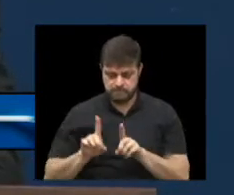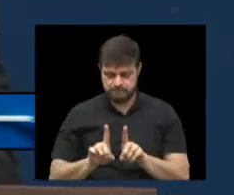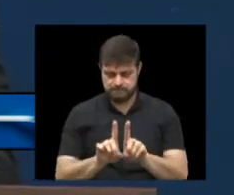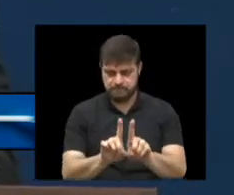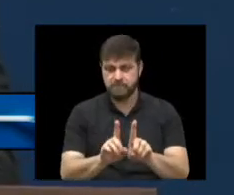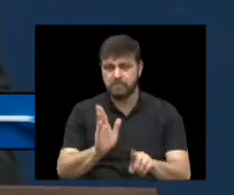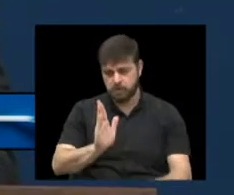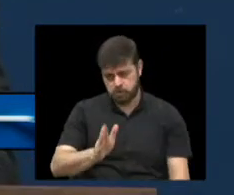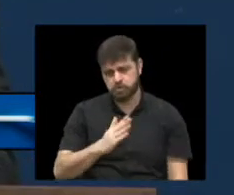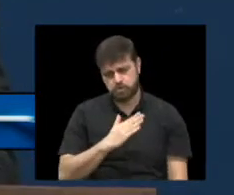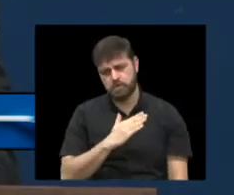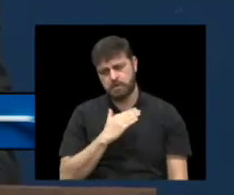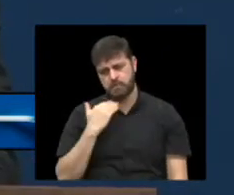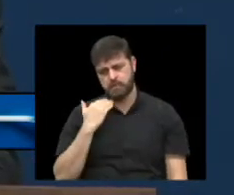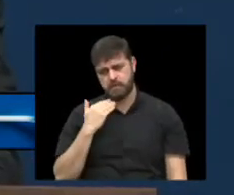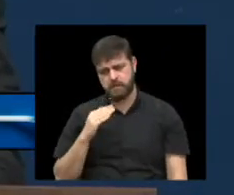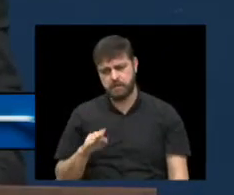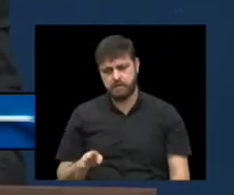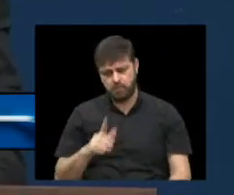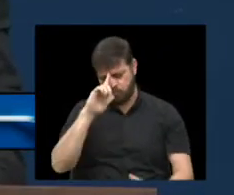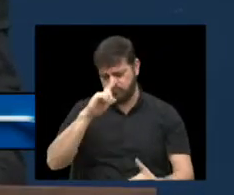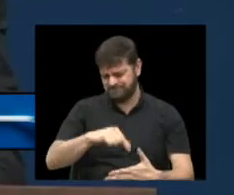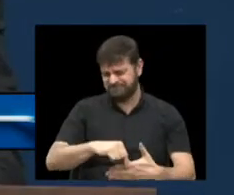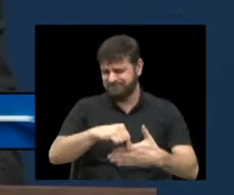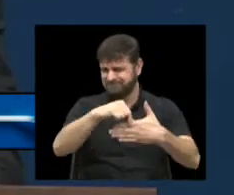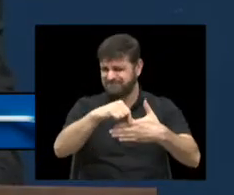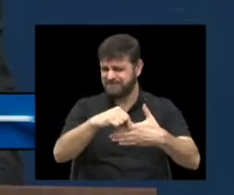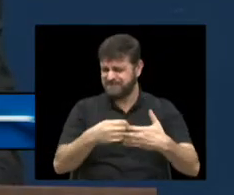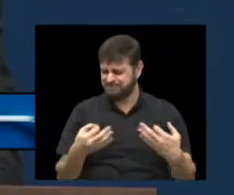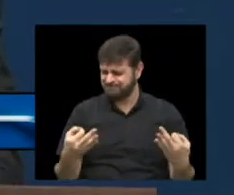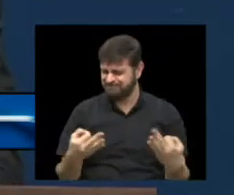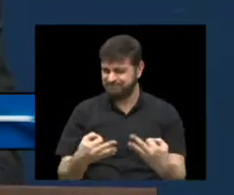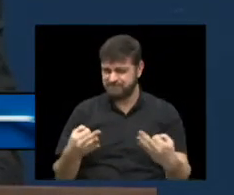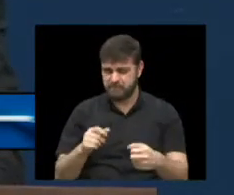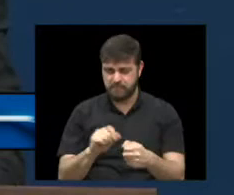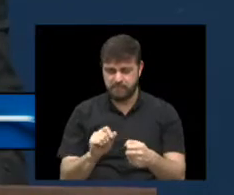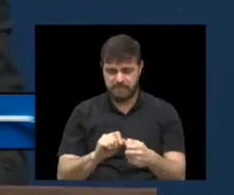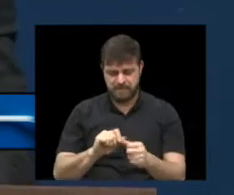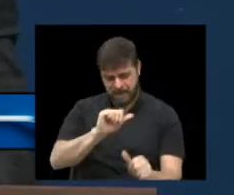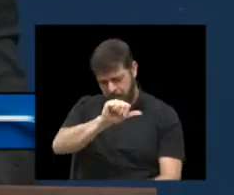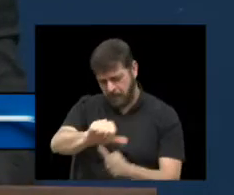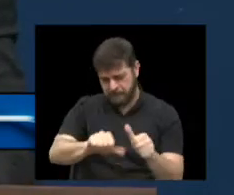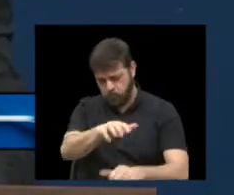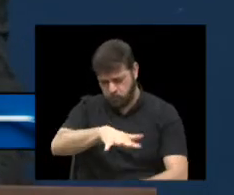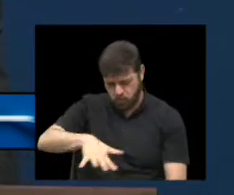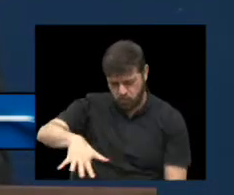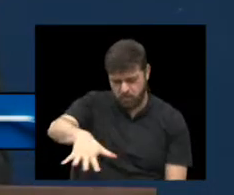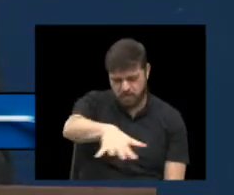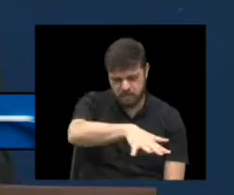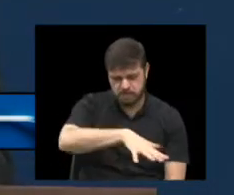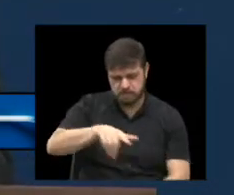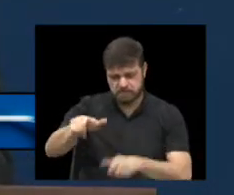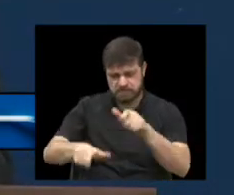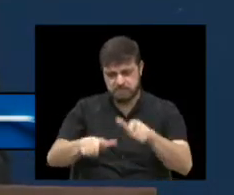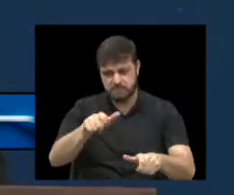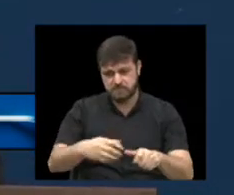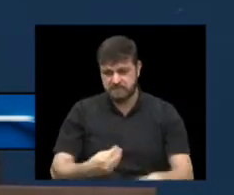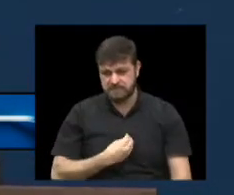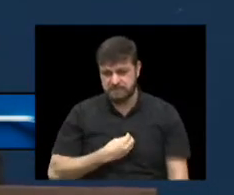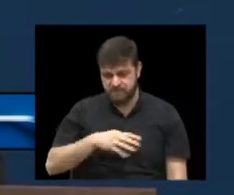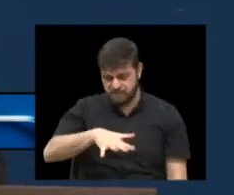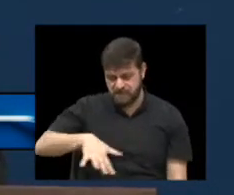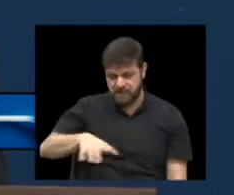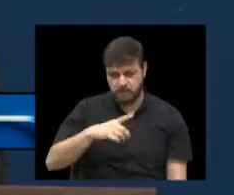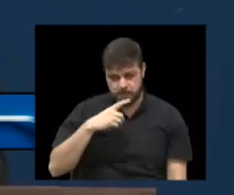é falecido, também um grande líder, um pastor que revolucionou toda aquela região do Ouro